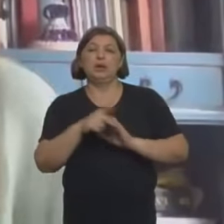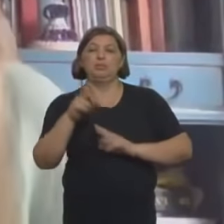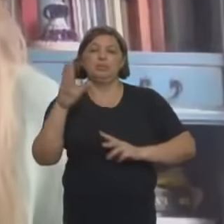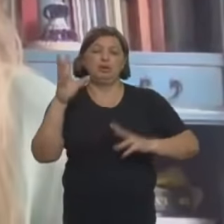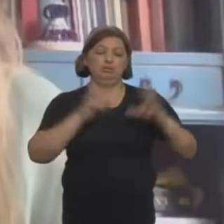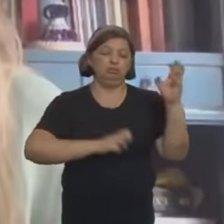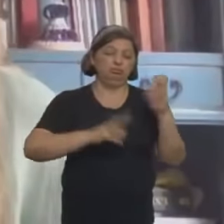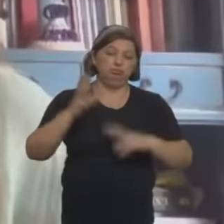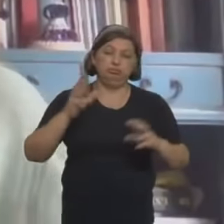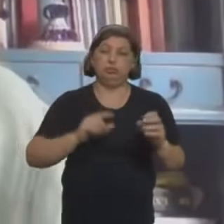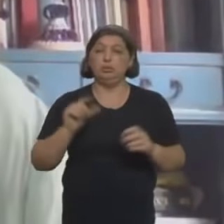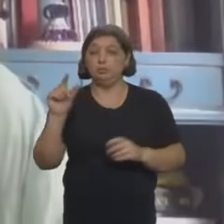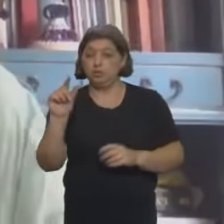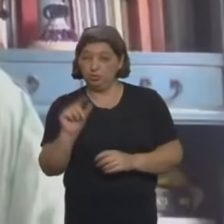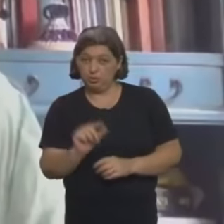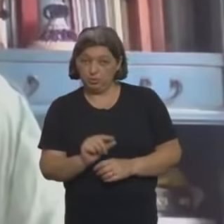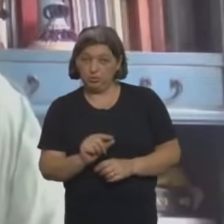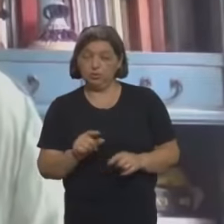confronta menos. Então,